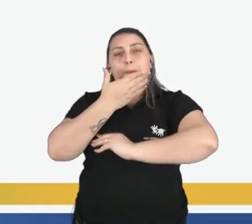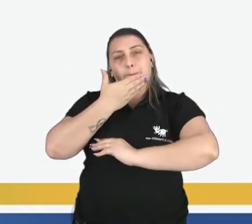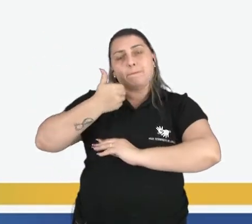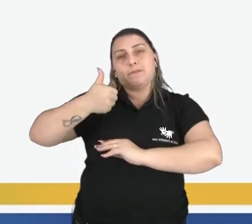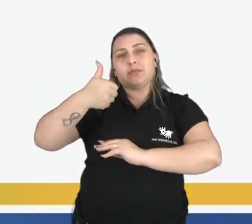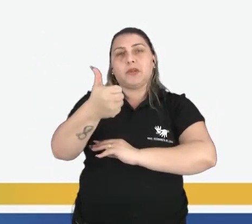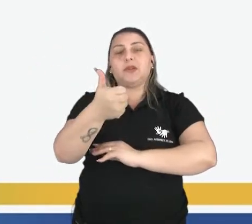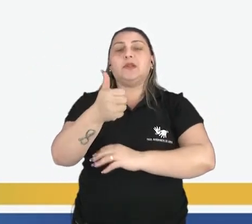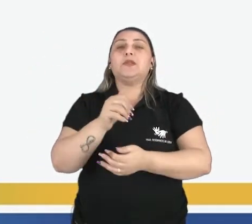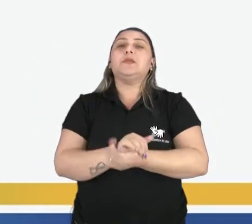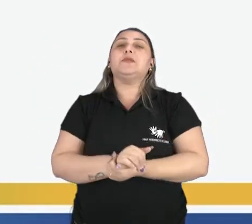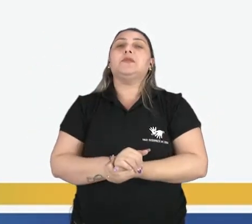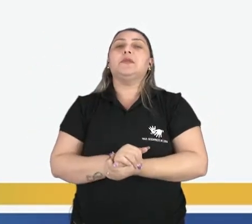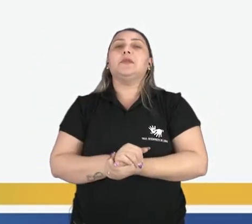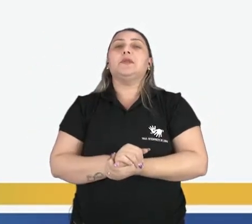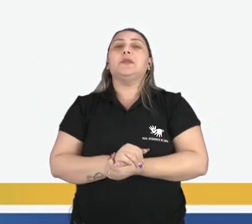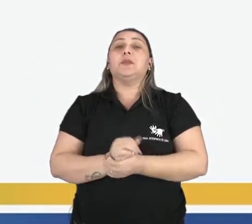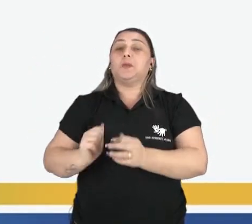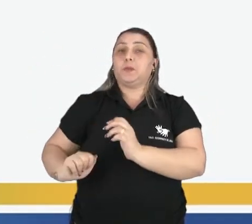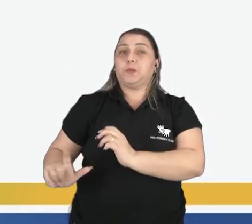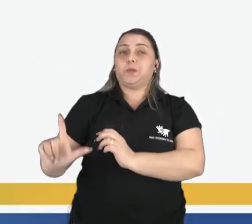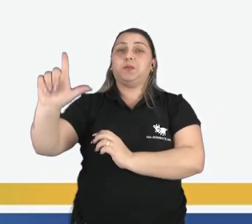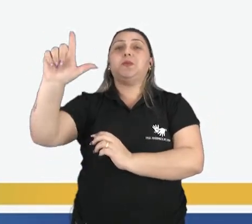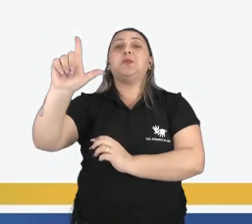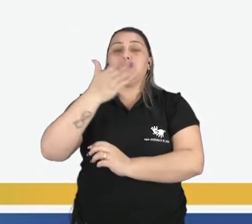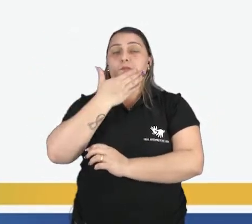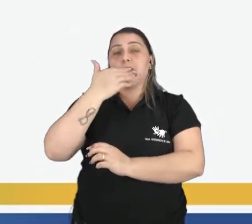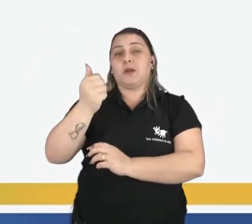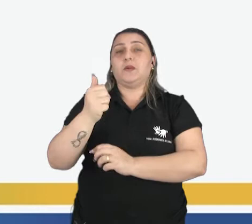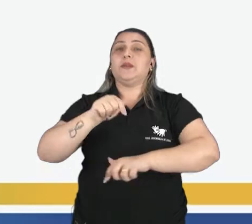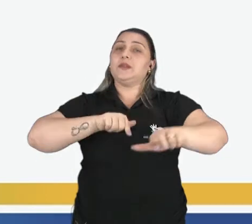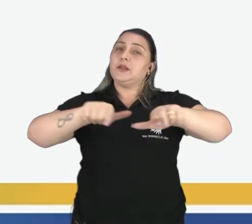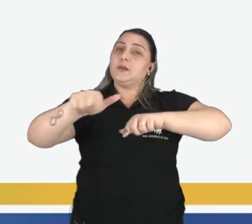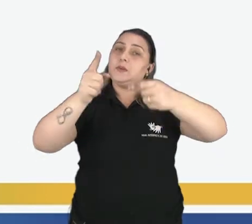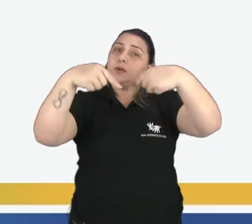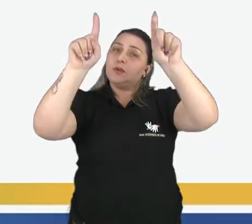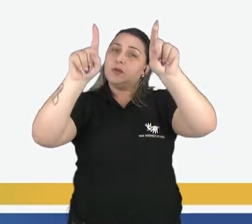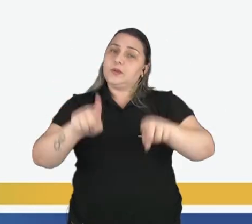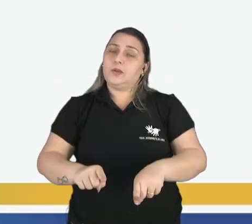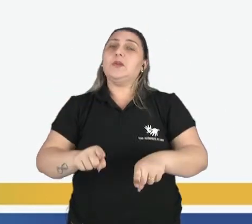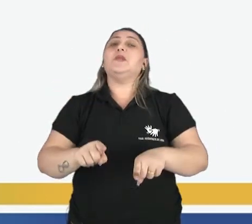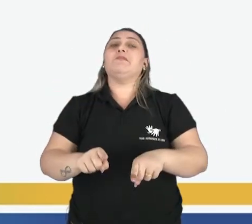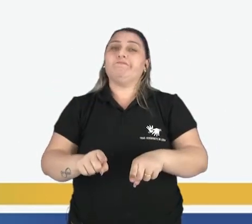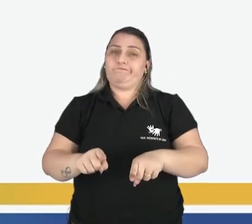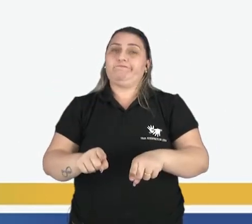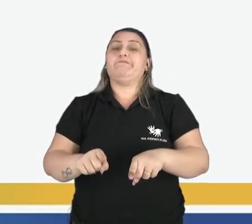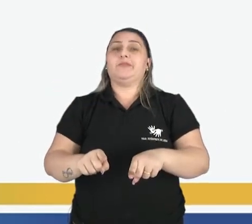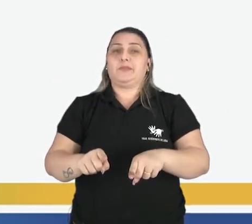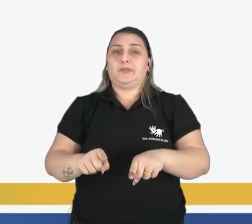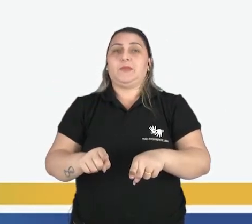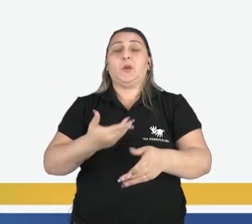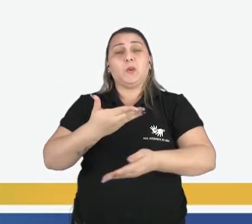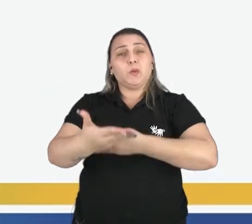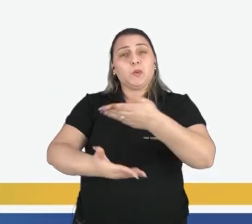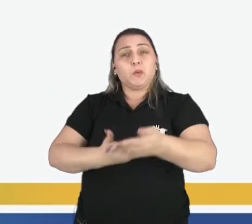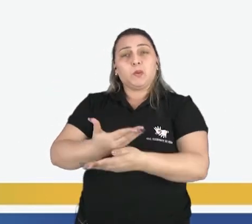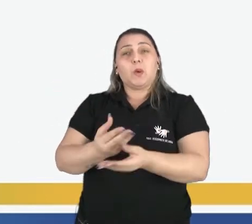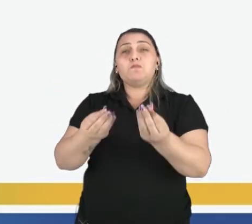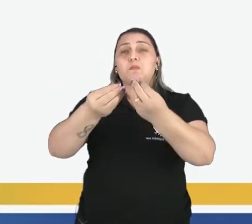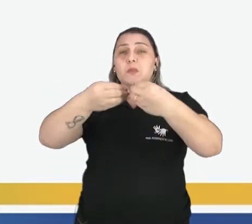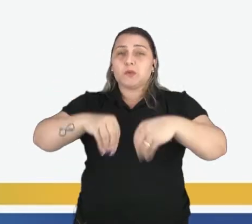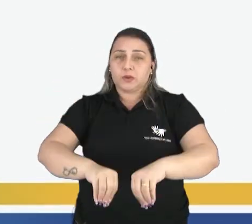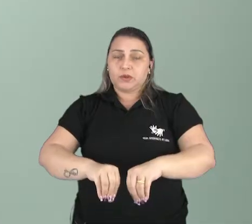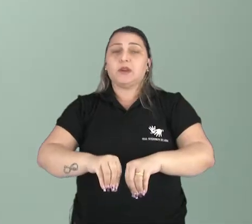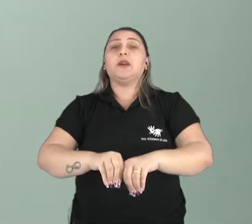melhor. Ou seja, quanto mais lucro, melhor. E com isso o trabalhador ele é oprimido em função dessa relação daqueles